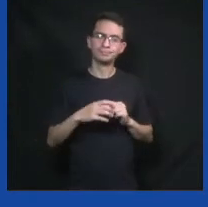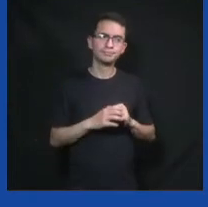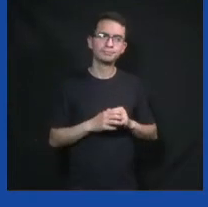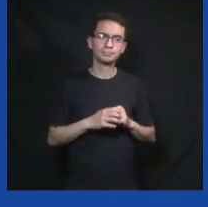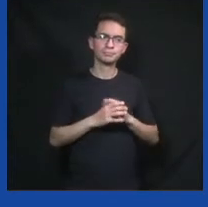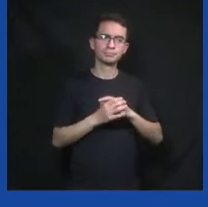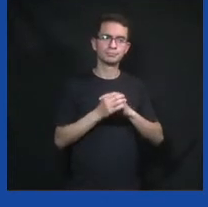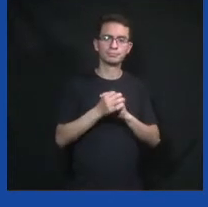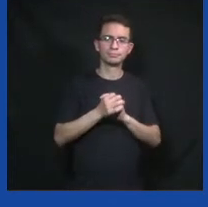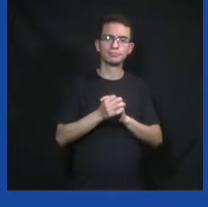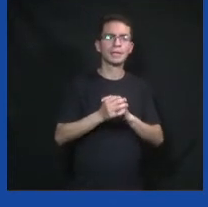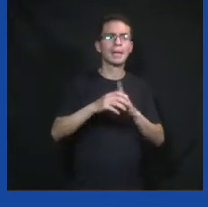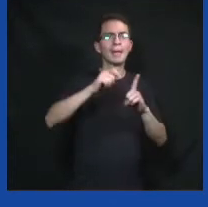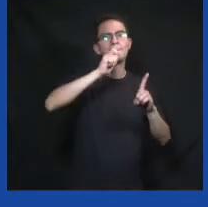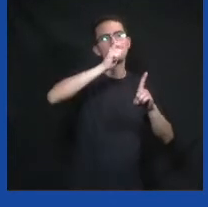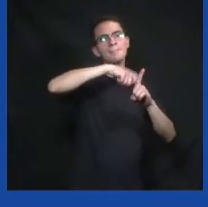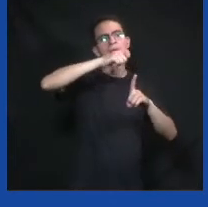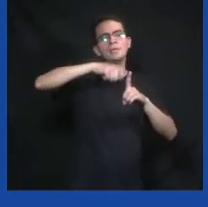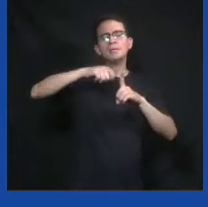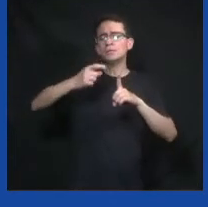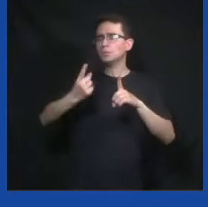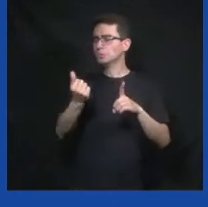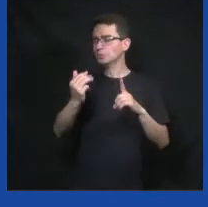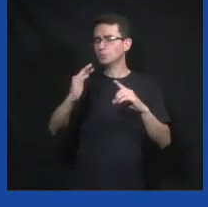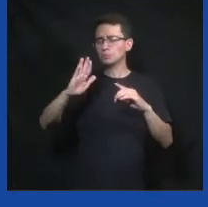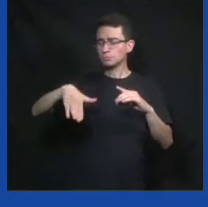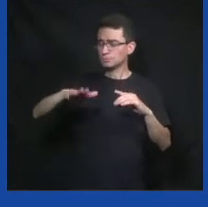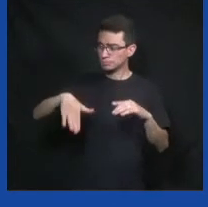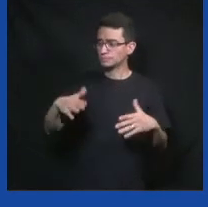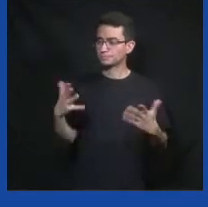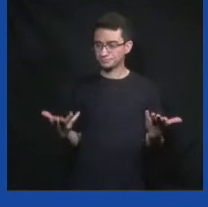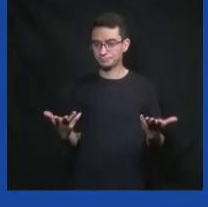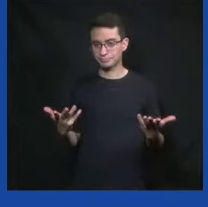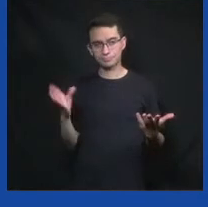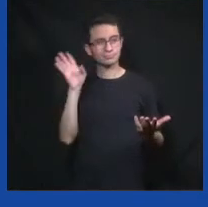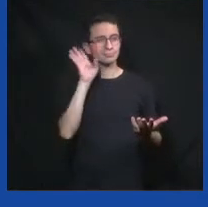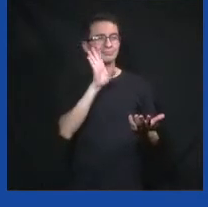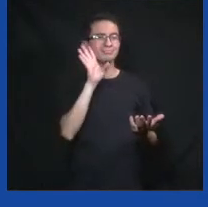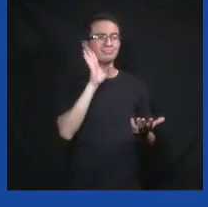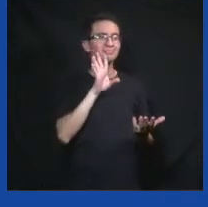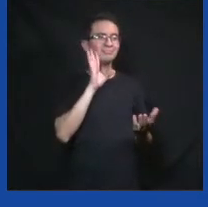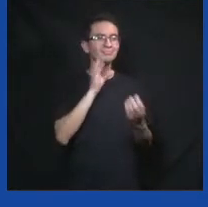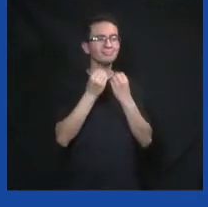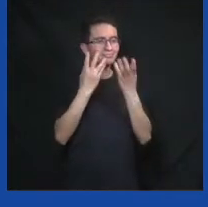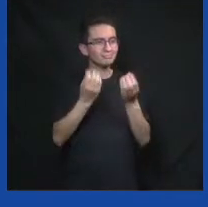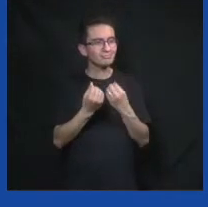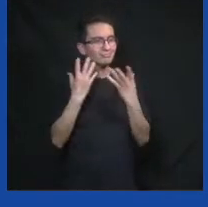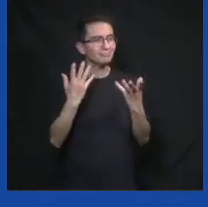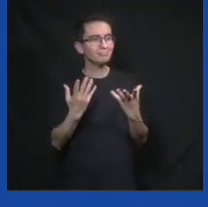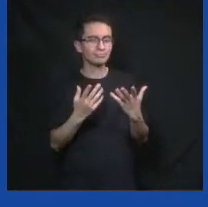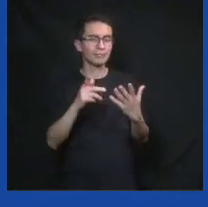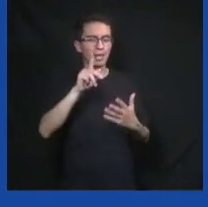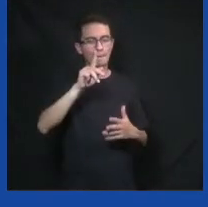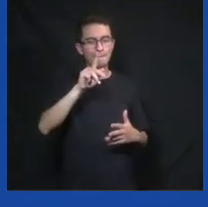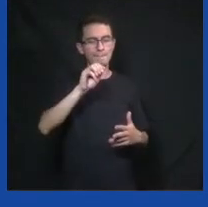meses, é um custo baixíssimo, uma linguagem acessível, com recursos bacanas, com infográfico, com vídeos, com podcast, com